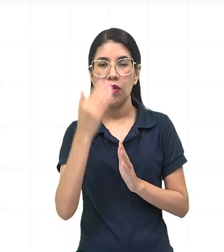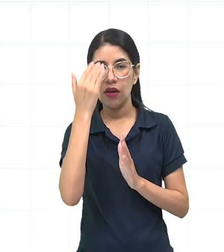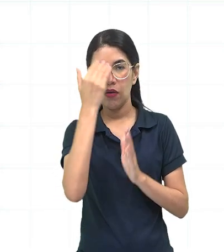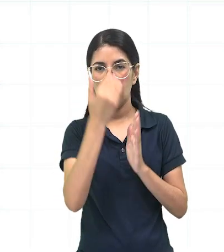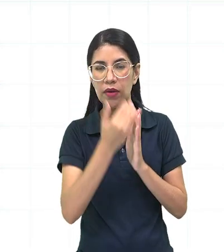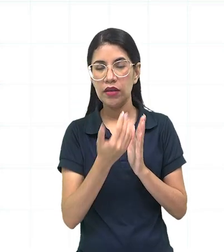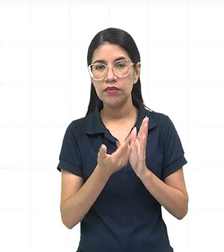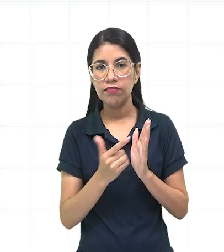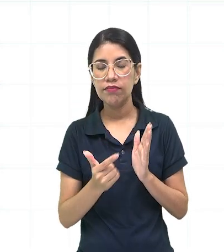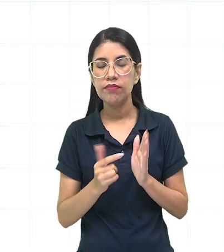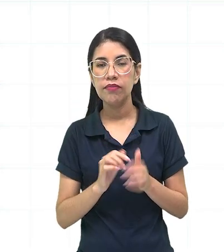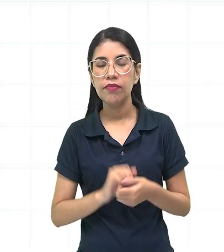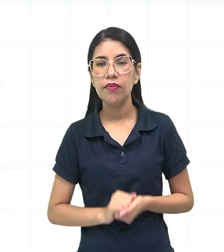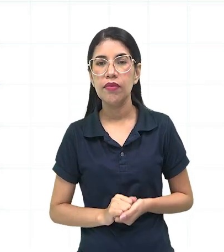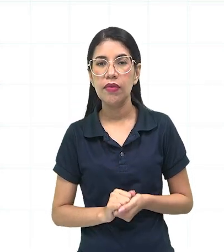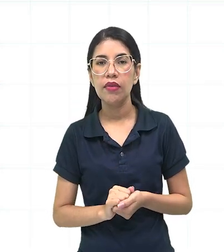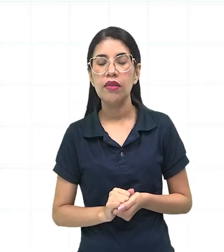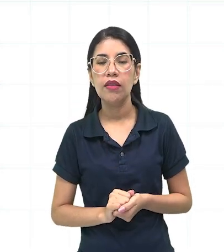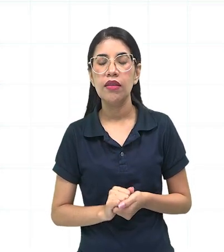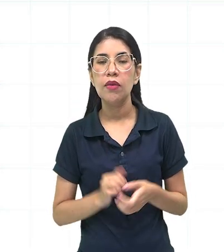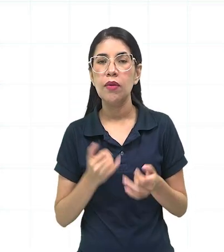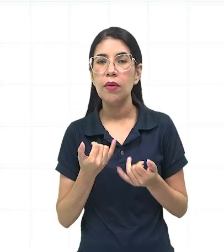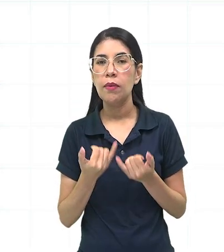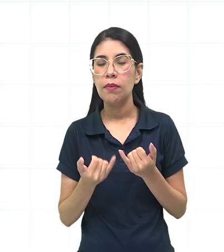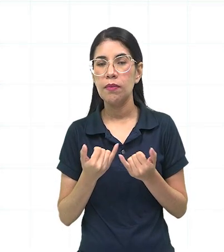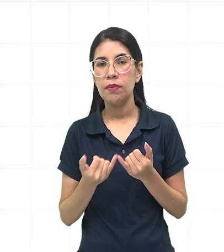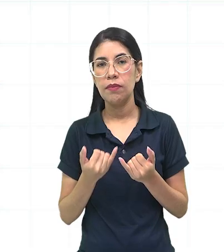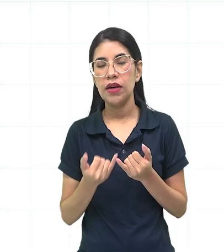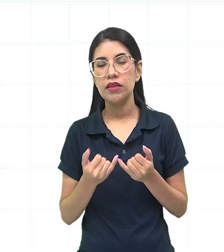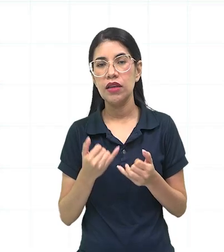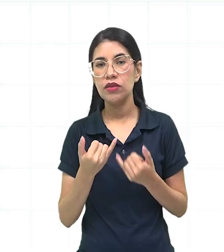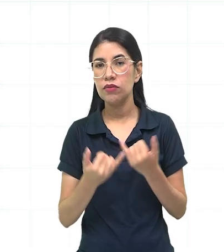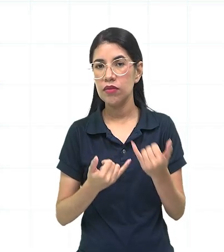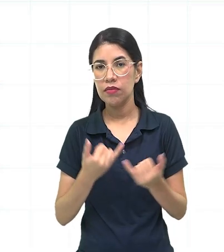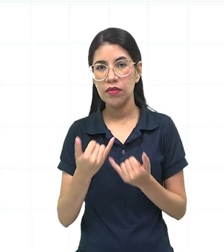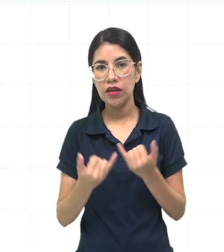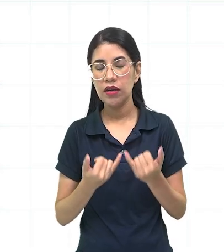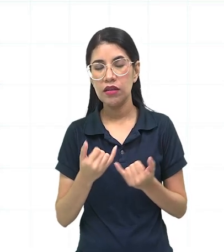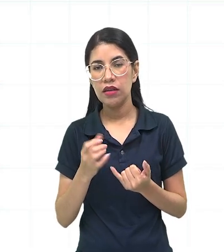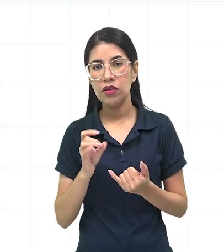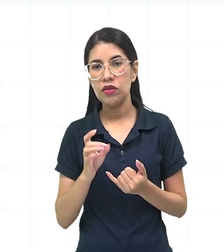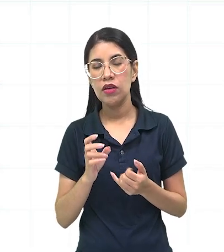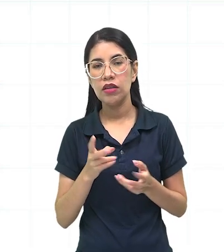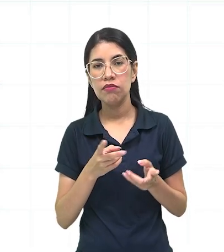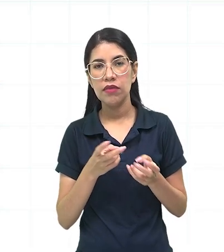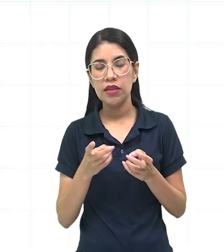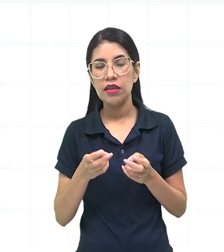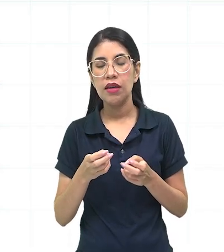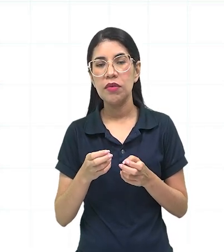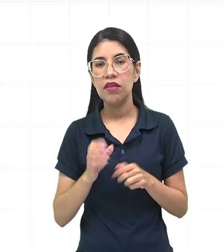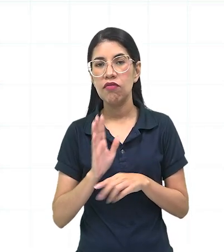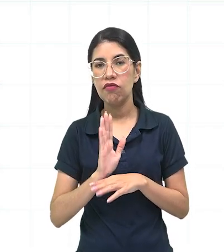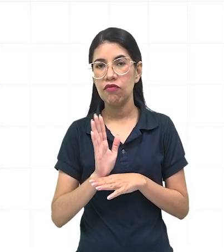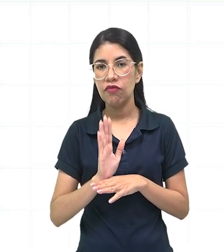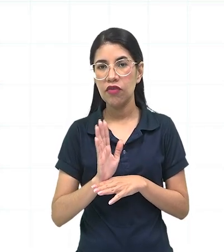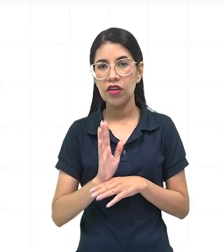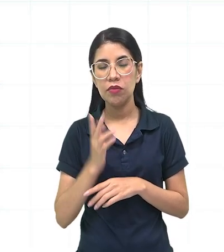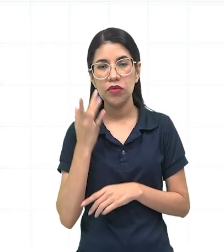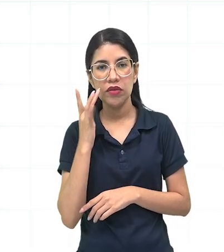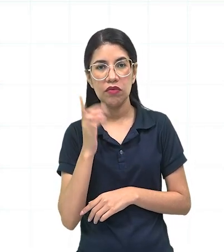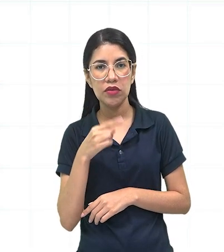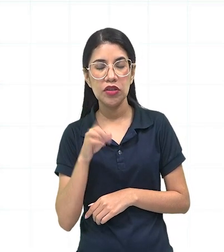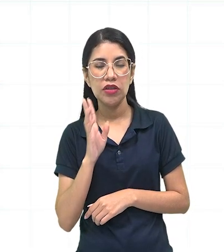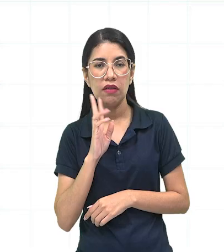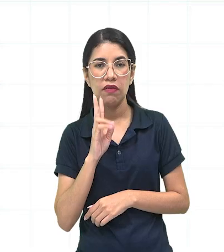tá bom? E aí, esse jogo, embora ele pareça uma brincadeira que a gente vê em filmes, eu acho, né? Não sei se vocês já